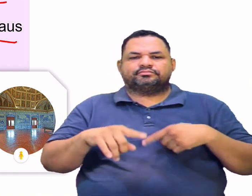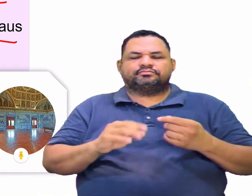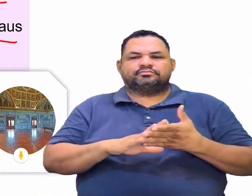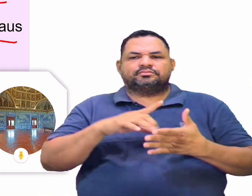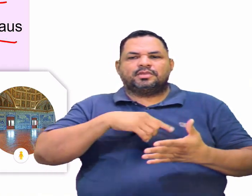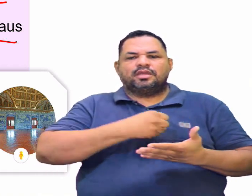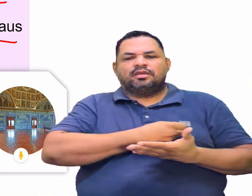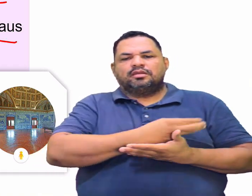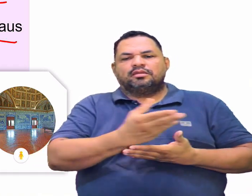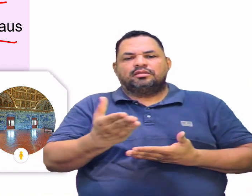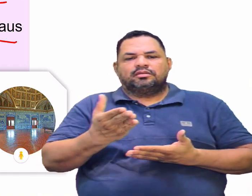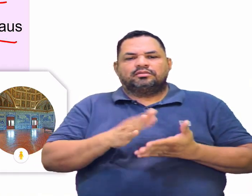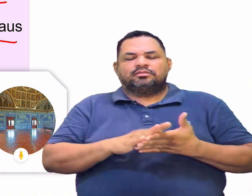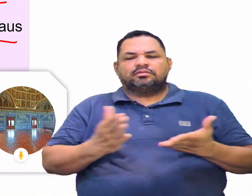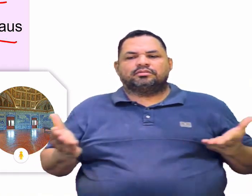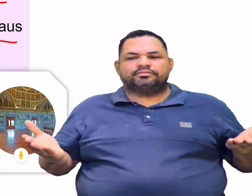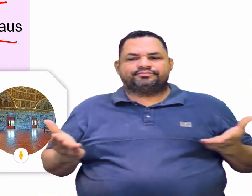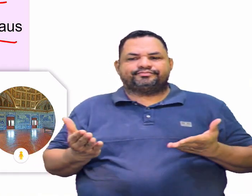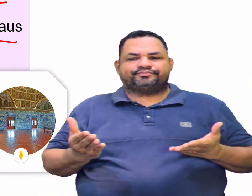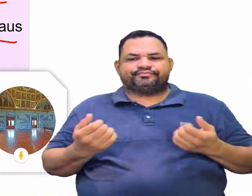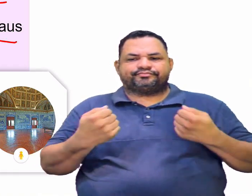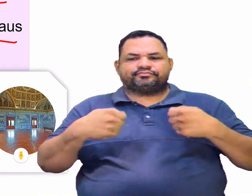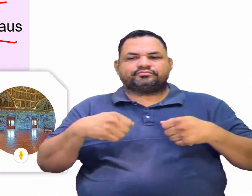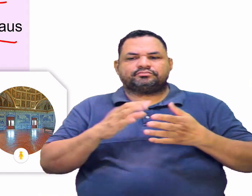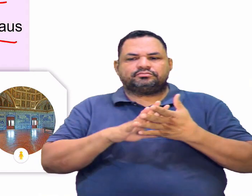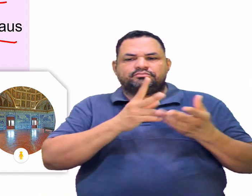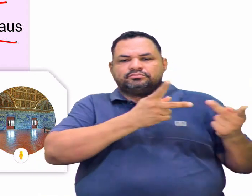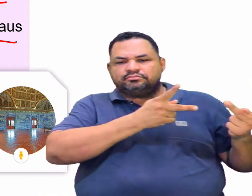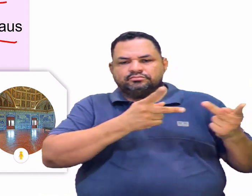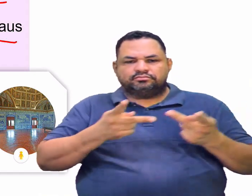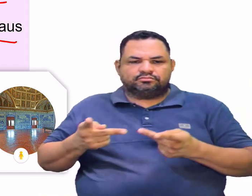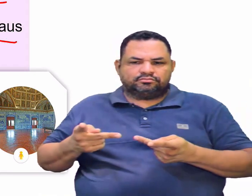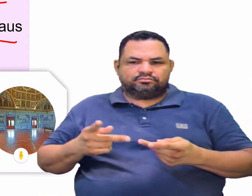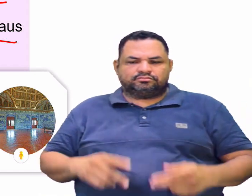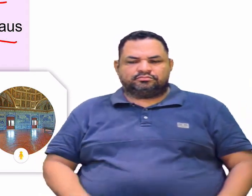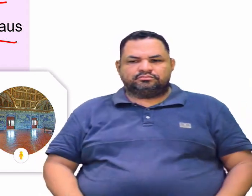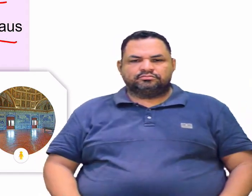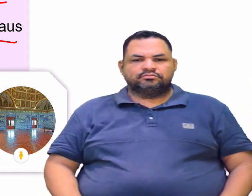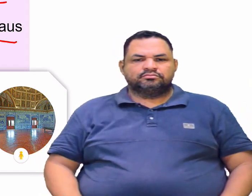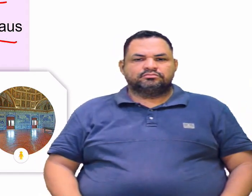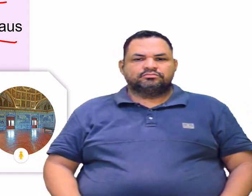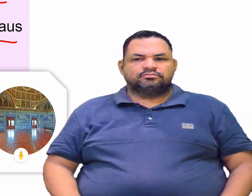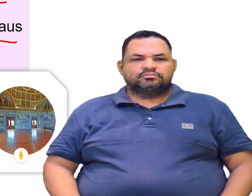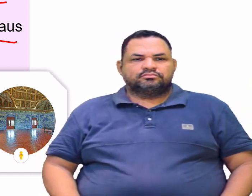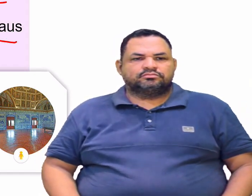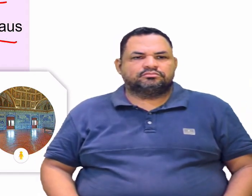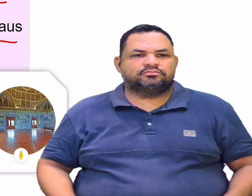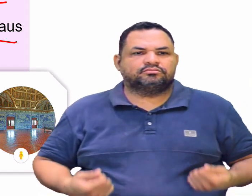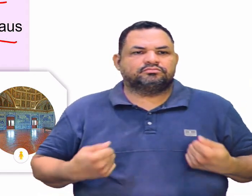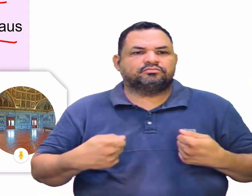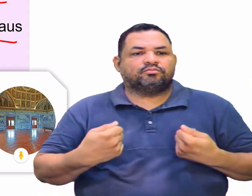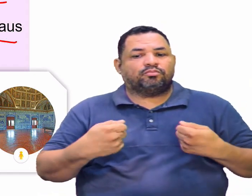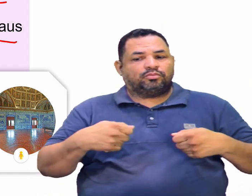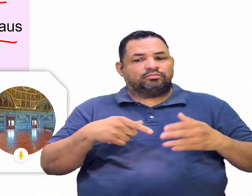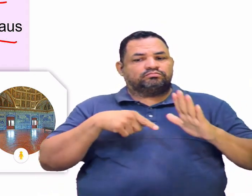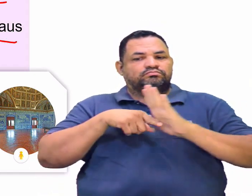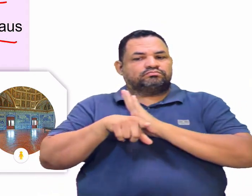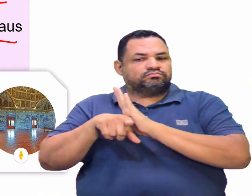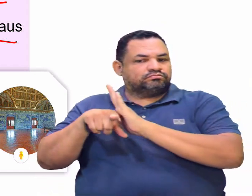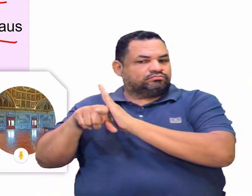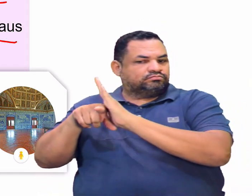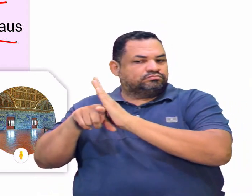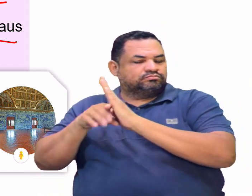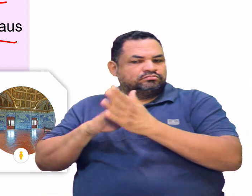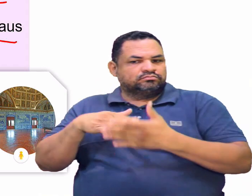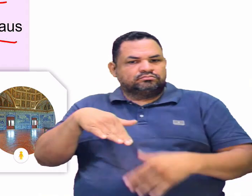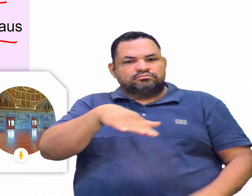que estão aí, que você pode visitar através do Google Art. Você pode pesquisar lá, como